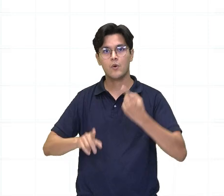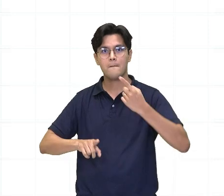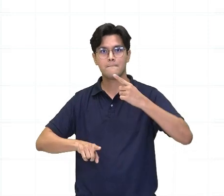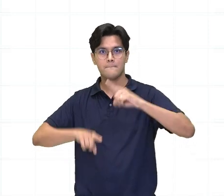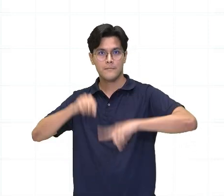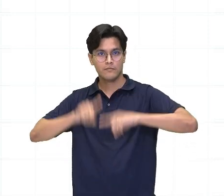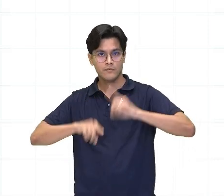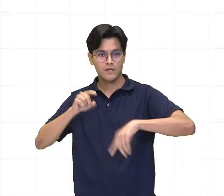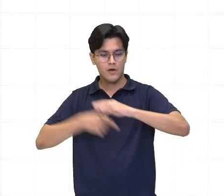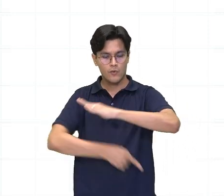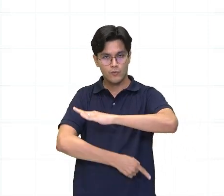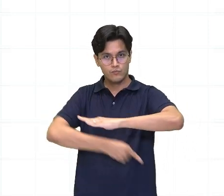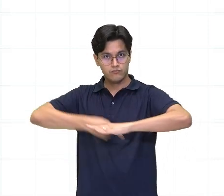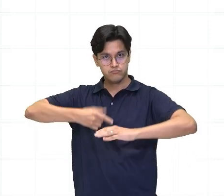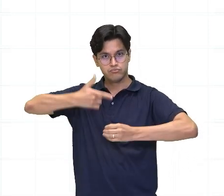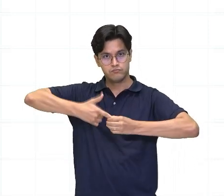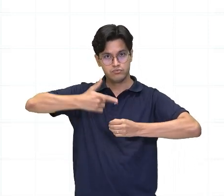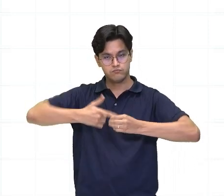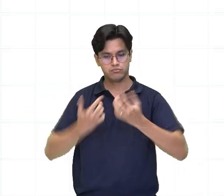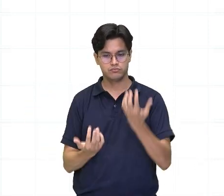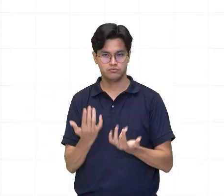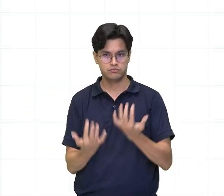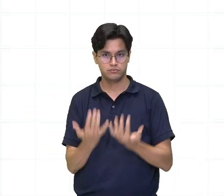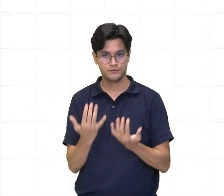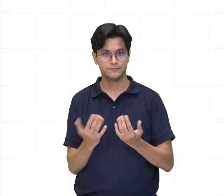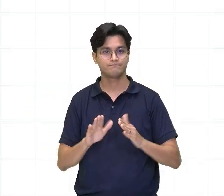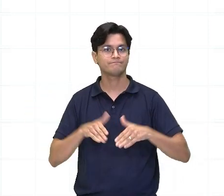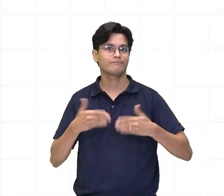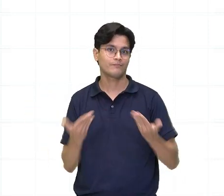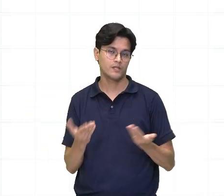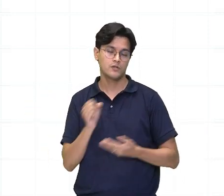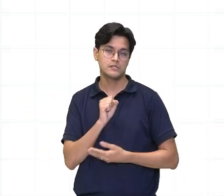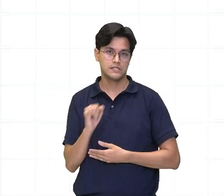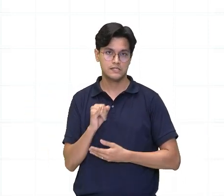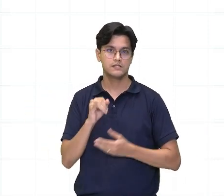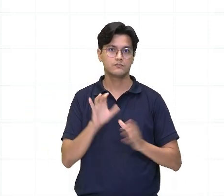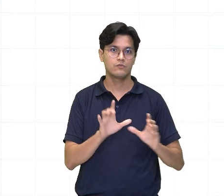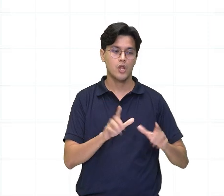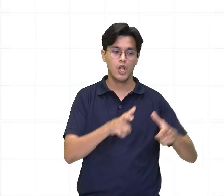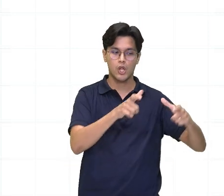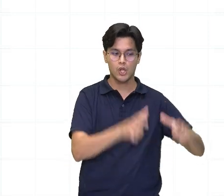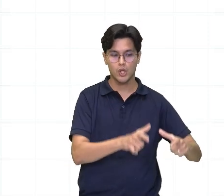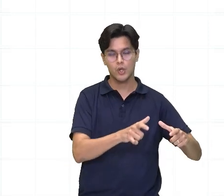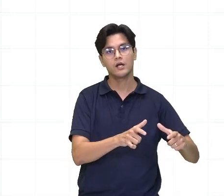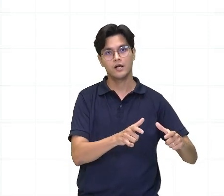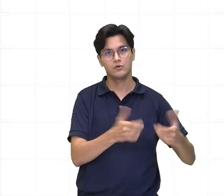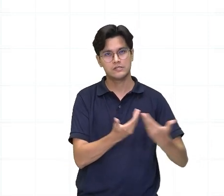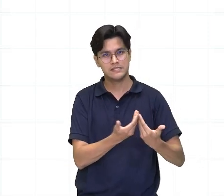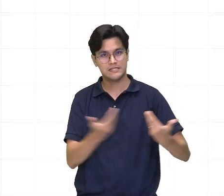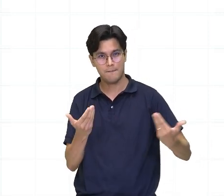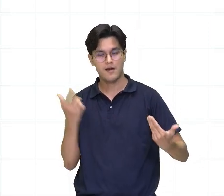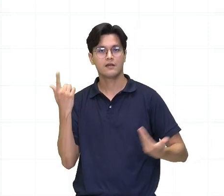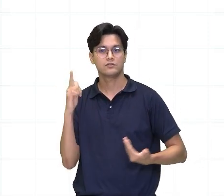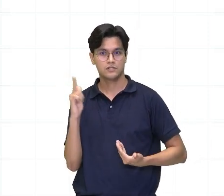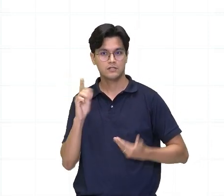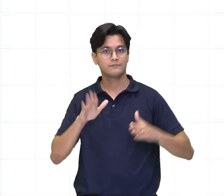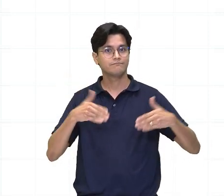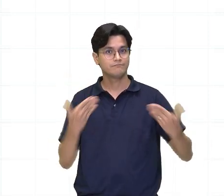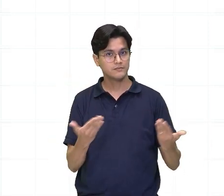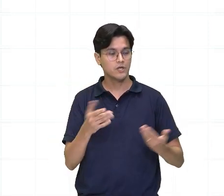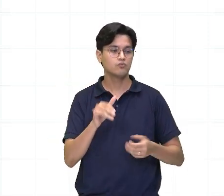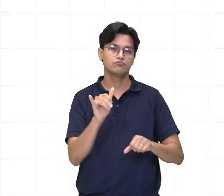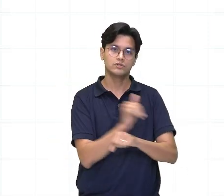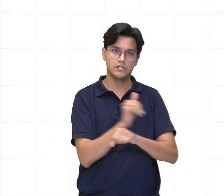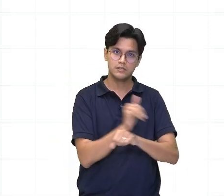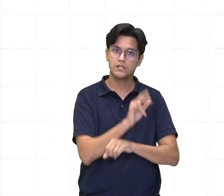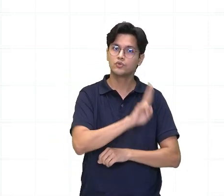está isolado geograficamente, né, ela é uma alternativa para se ter ali a eletricidade,